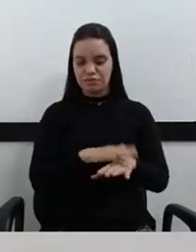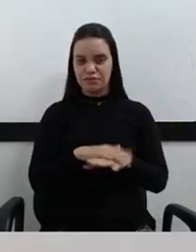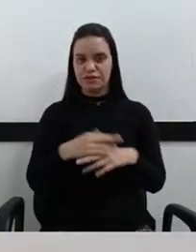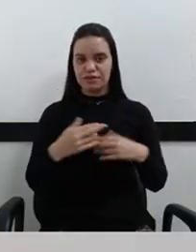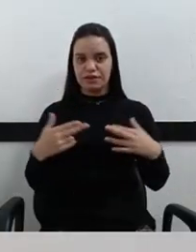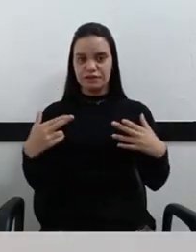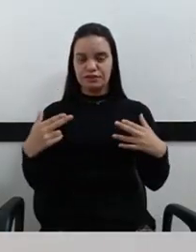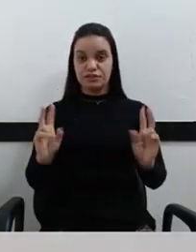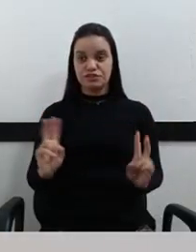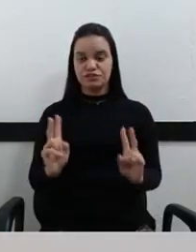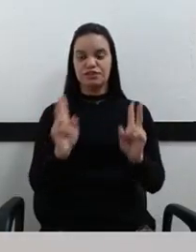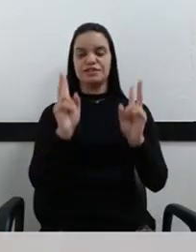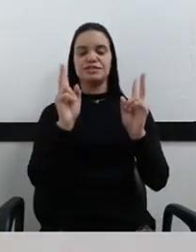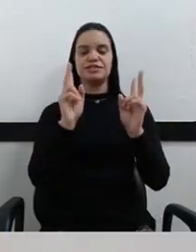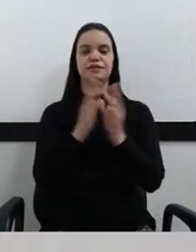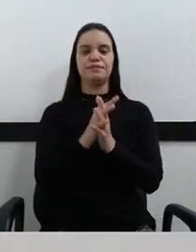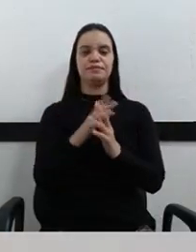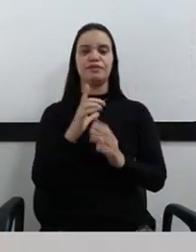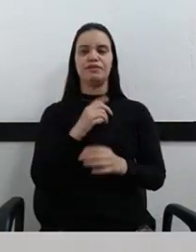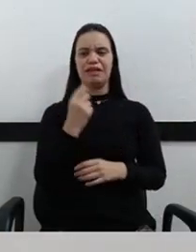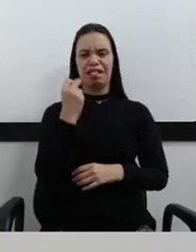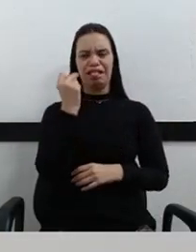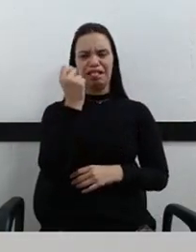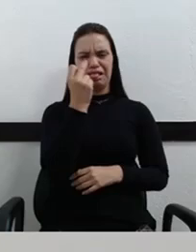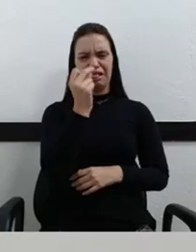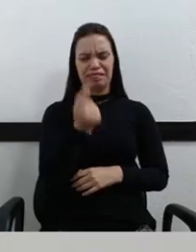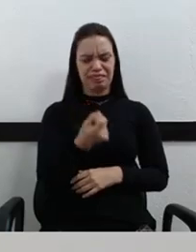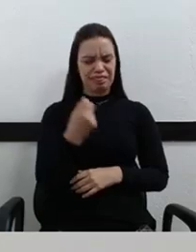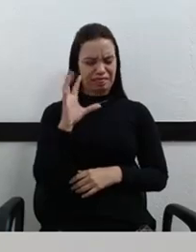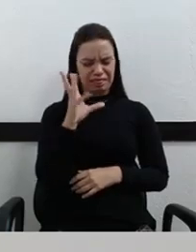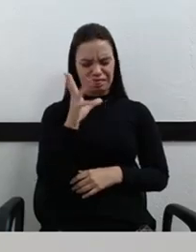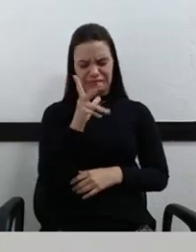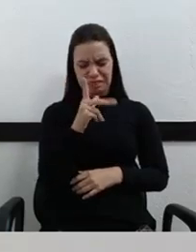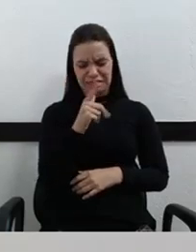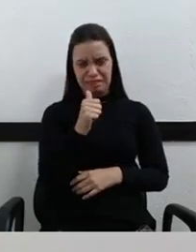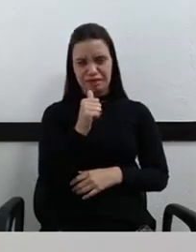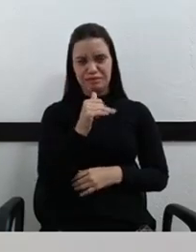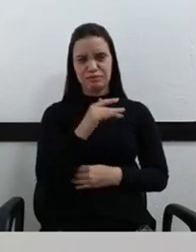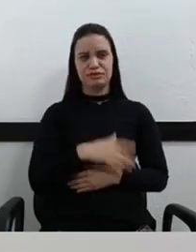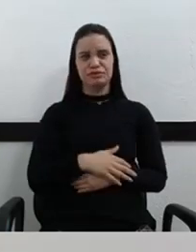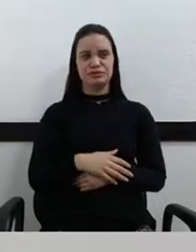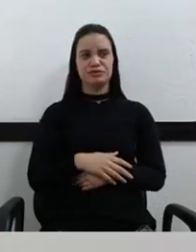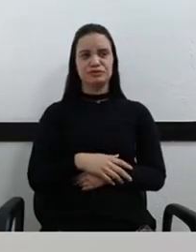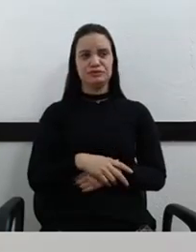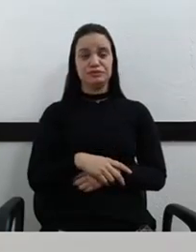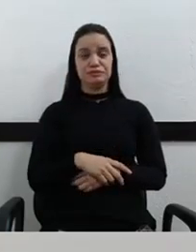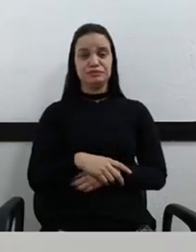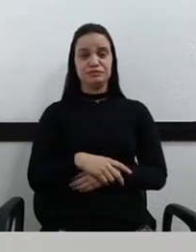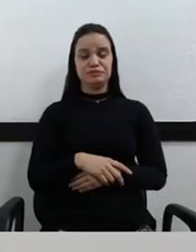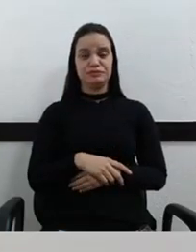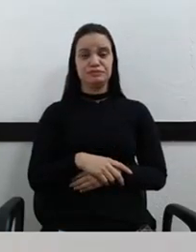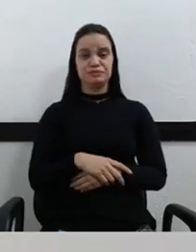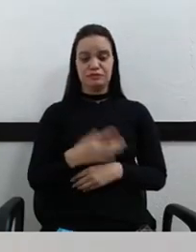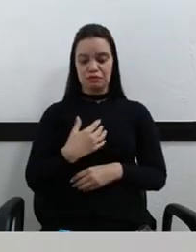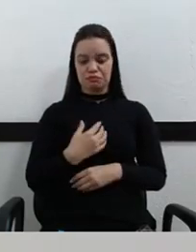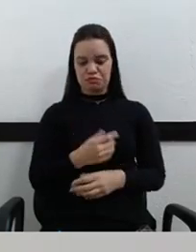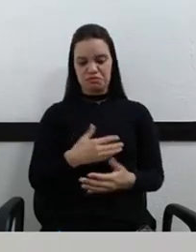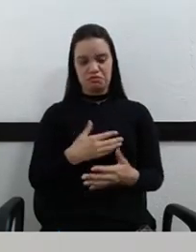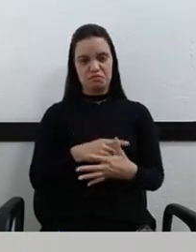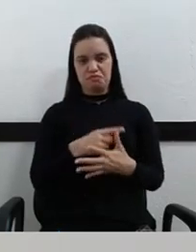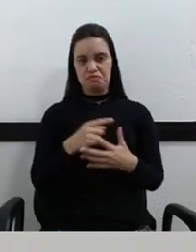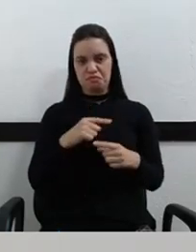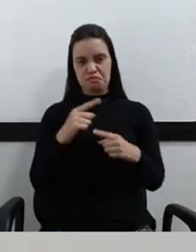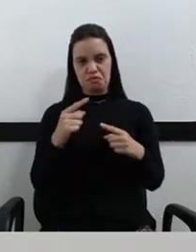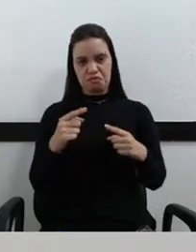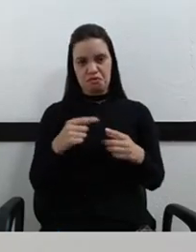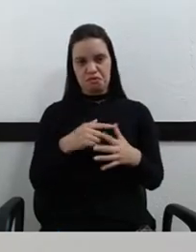mecanismos de valorização, nós levamos muito tempo. Nós brigamos muito entre a gente para a reconstrução de espaços. Por 1000 motivos. Por